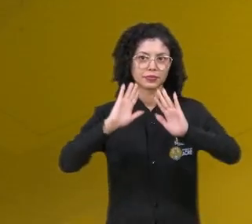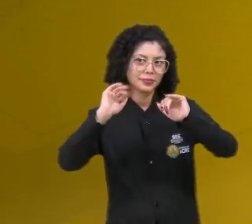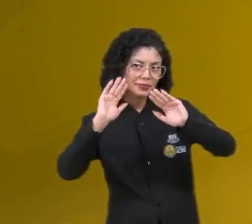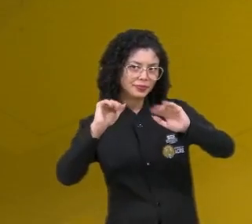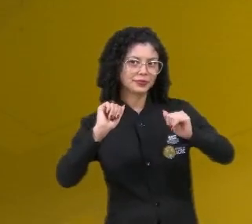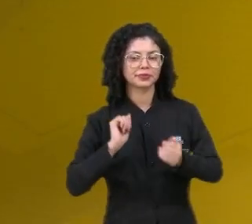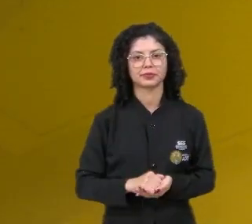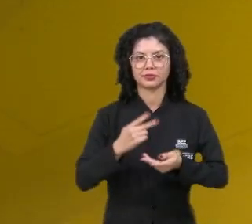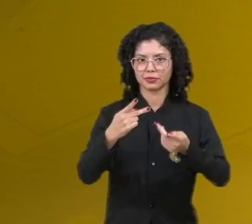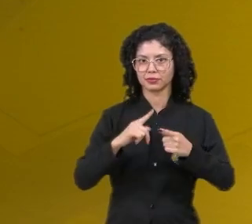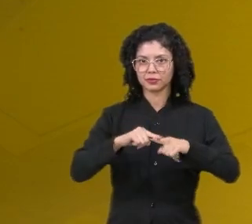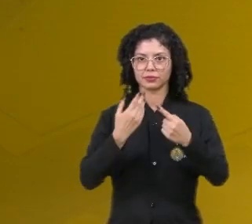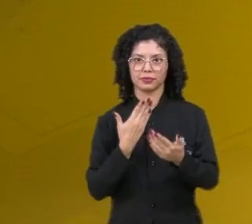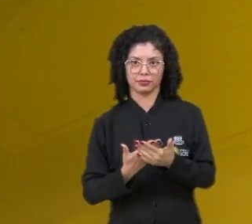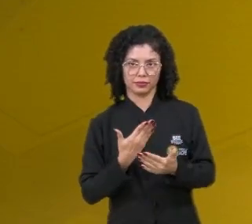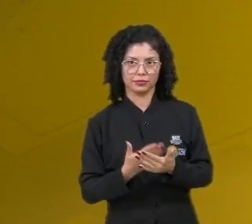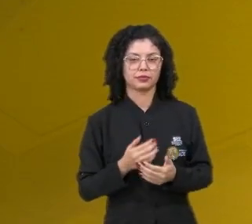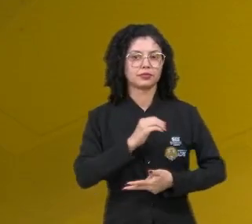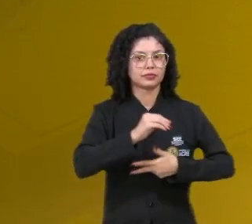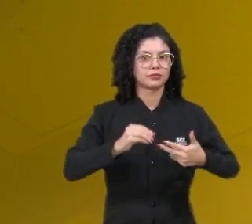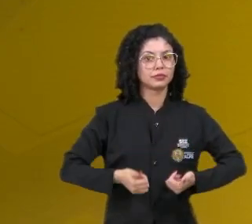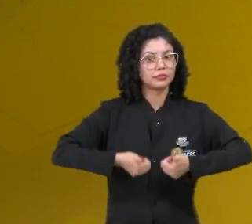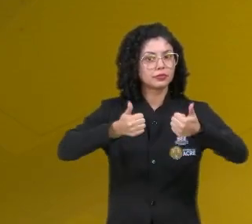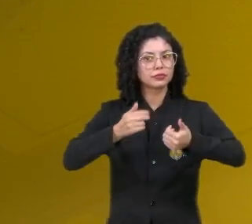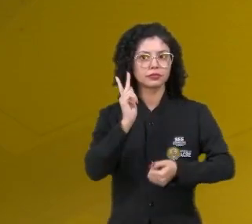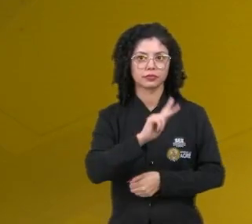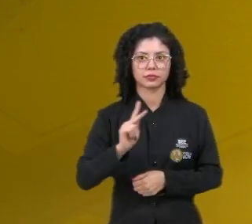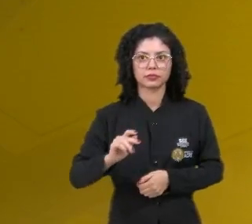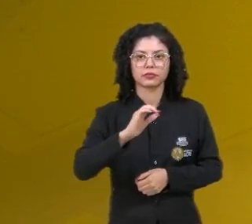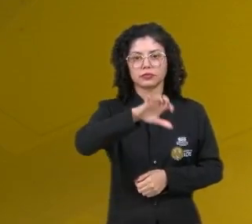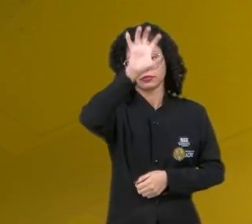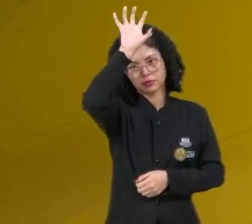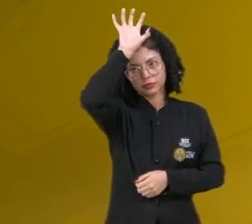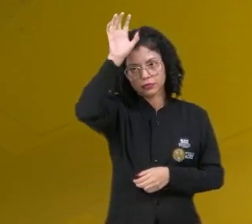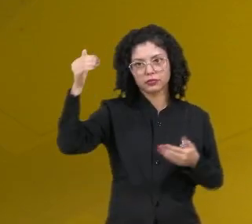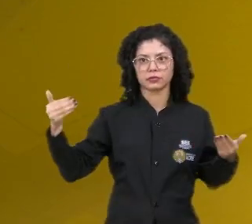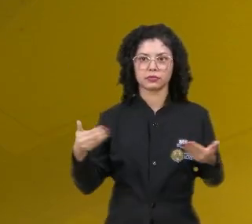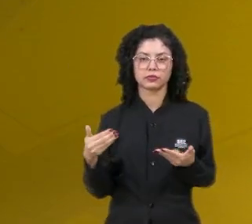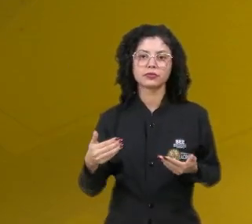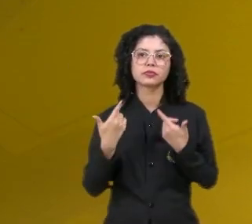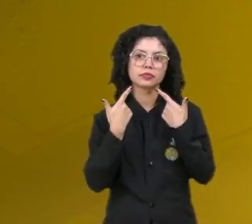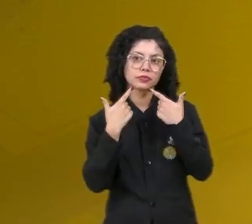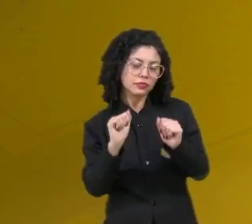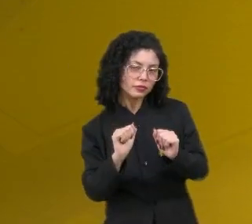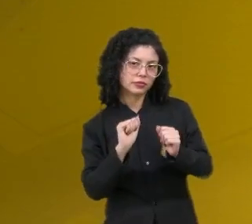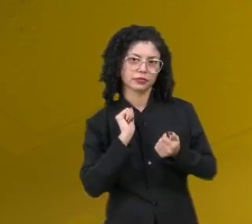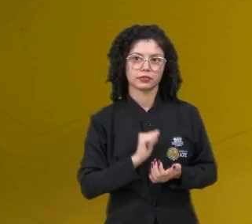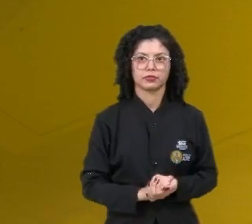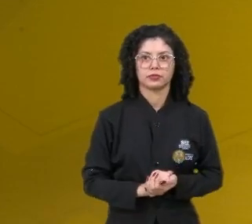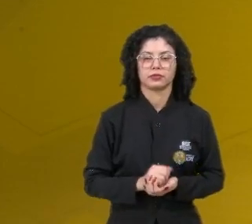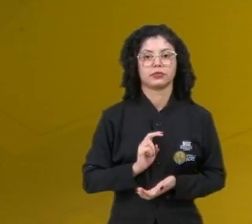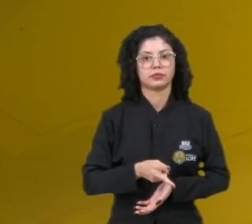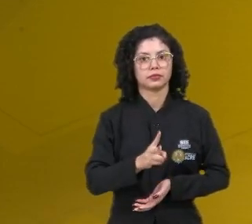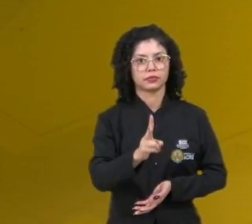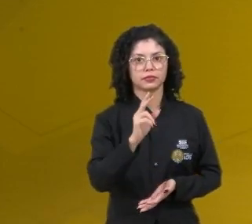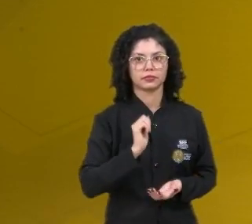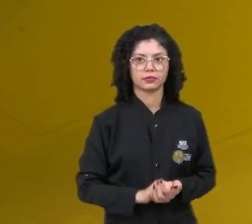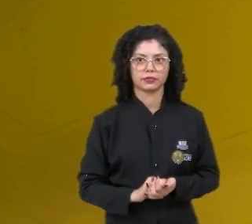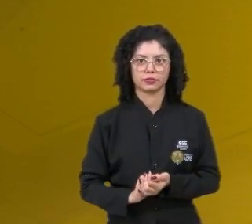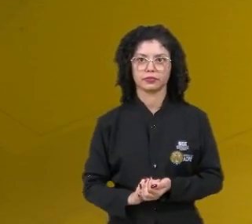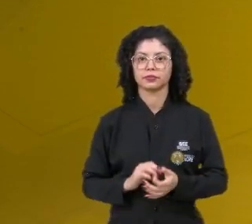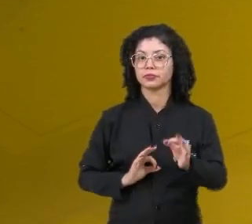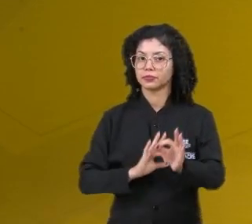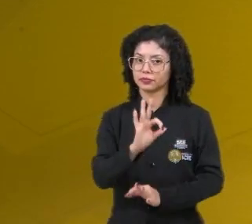Olá bem-vindos a mais uma aula do pré-enem legal Professor Ziel aqui professor de linguagens vamos dar continuidade à